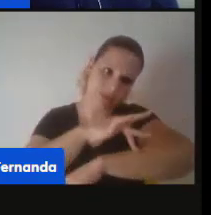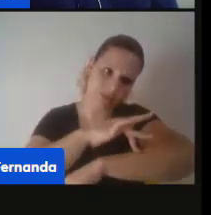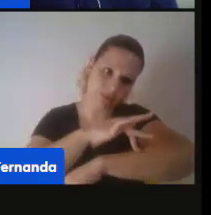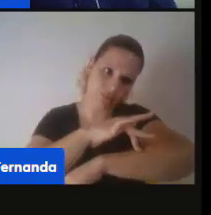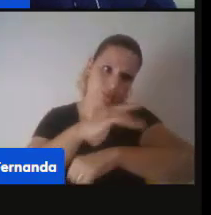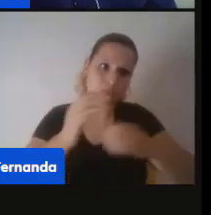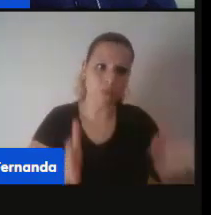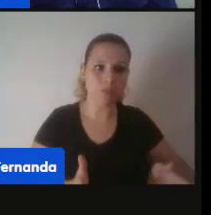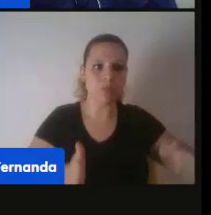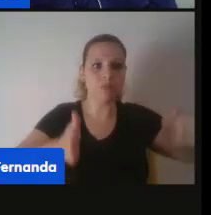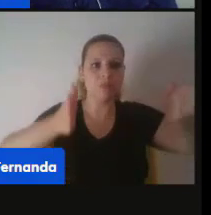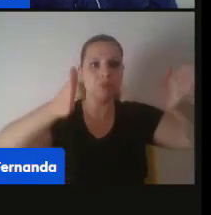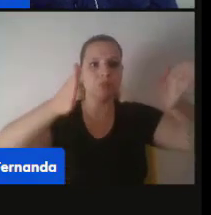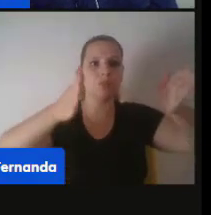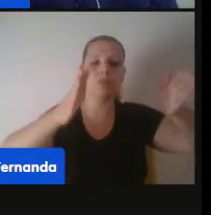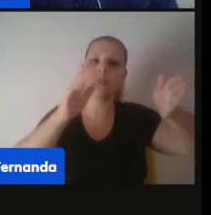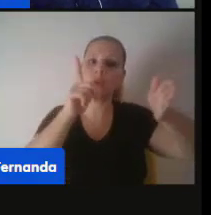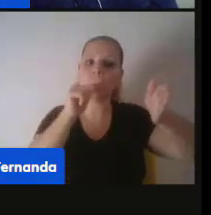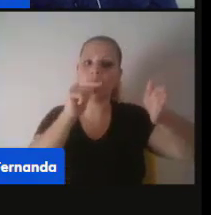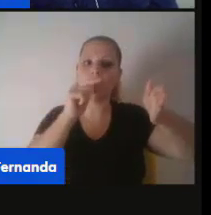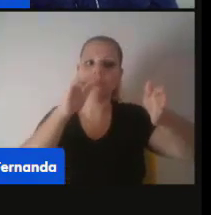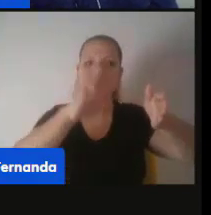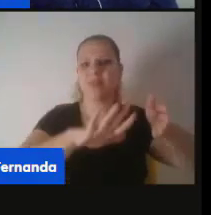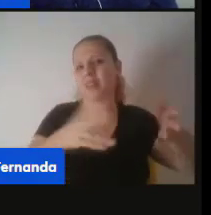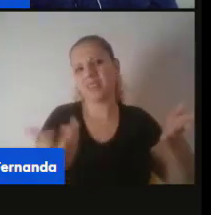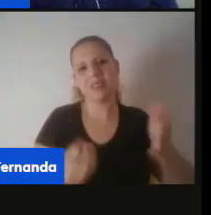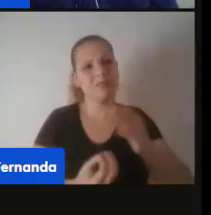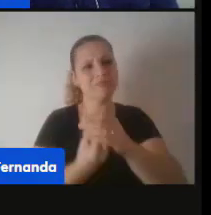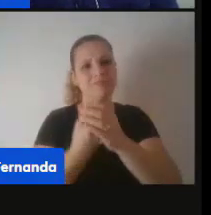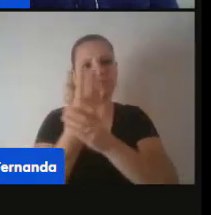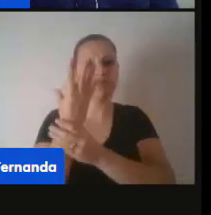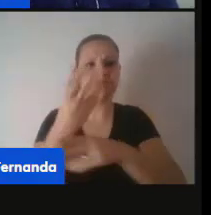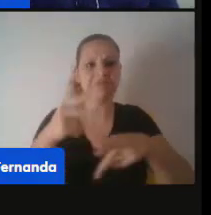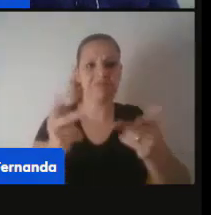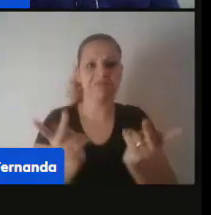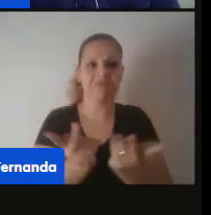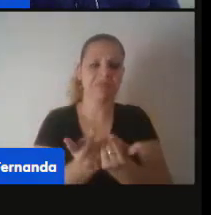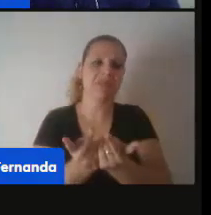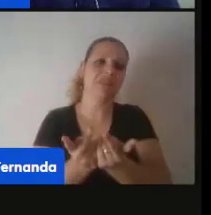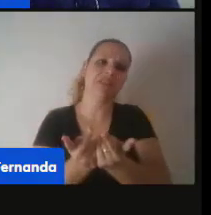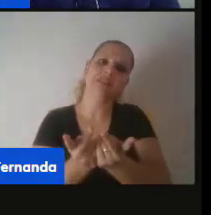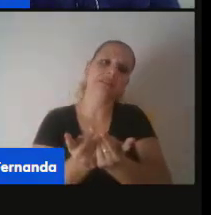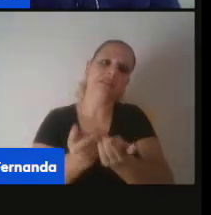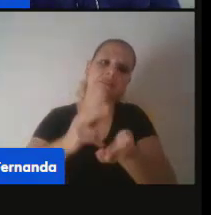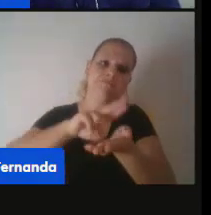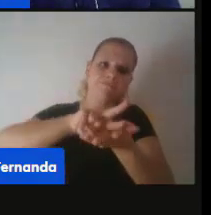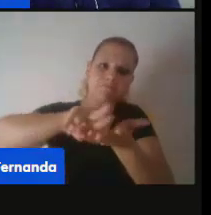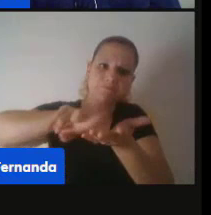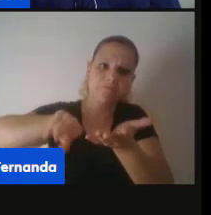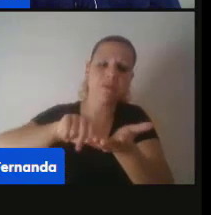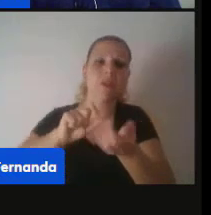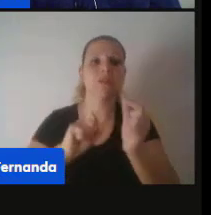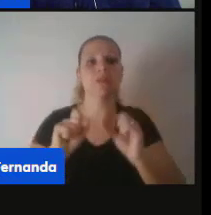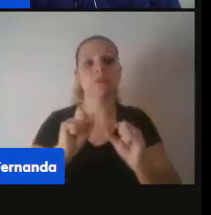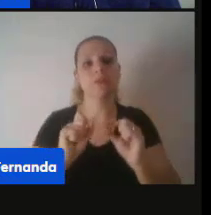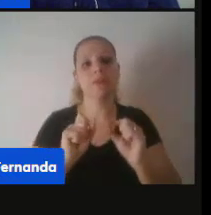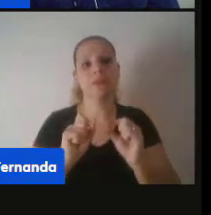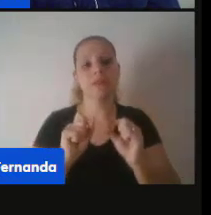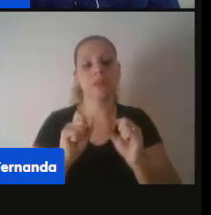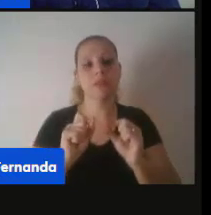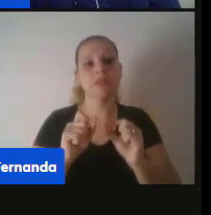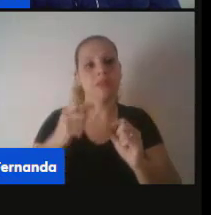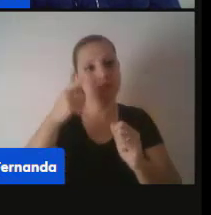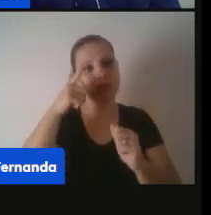do vetor Aedes aegypti. E aí vem vaso de planta, vem caixa d'água, vaso sanitário. Isso aí a gente